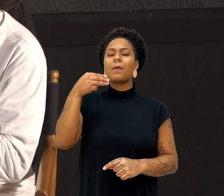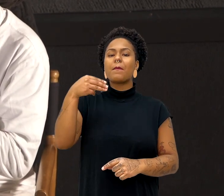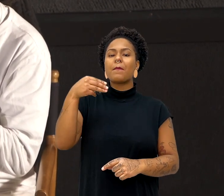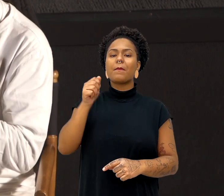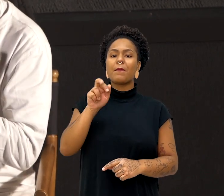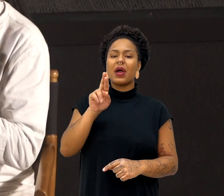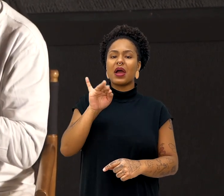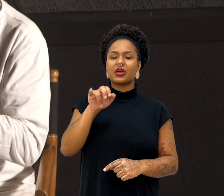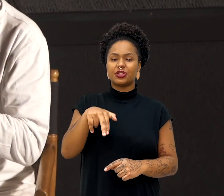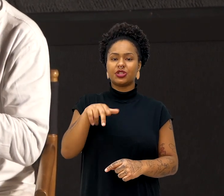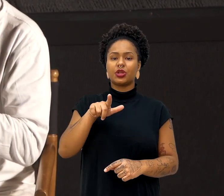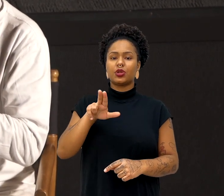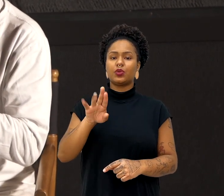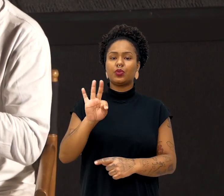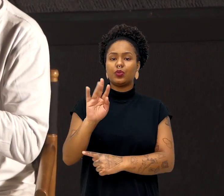tempo todo,